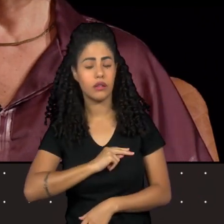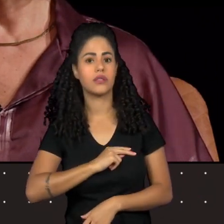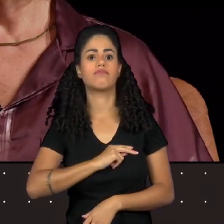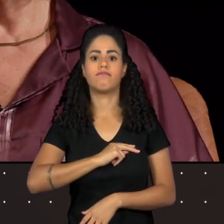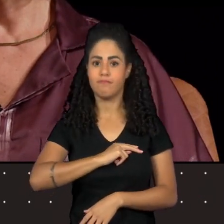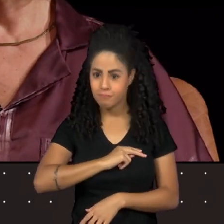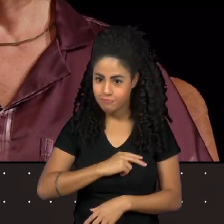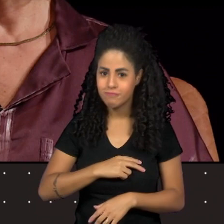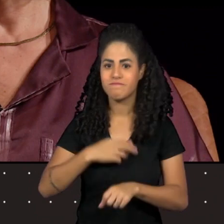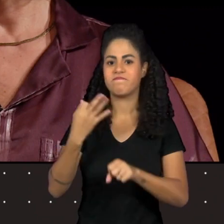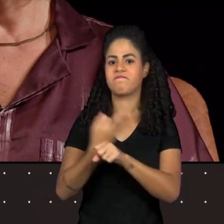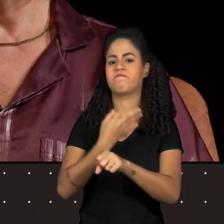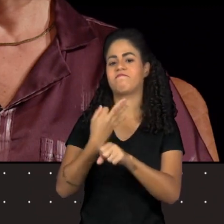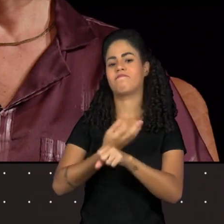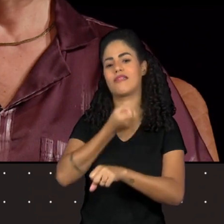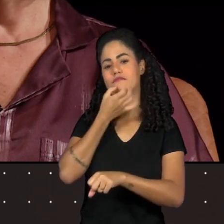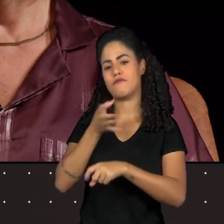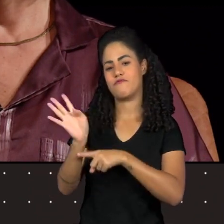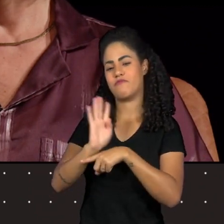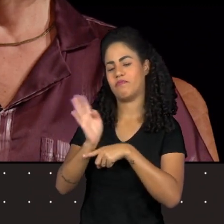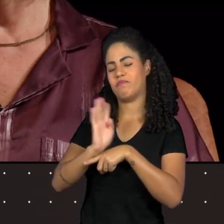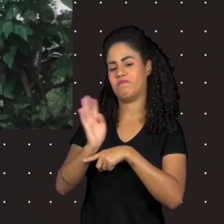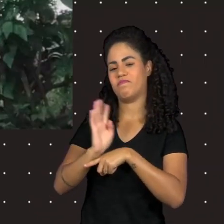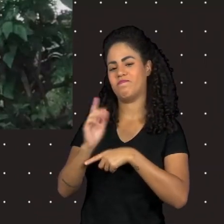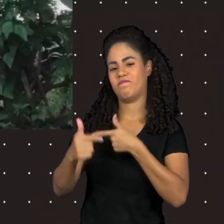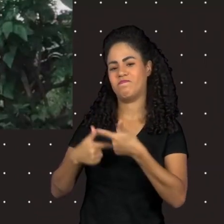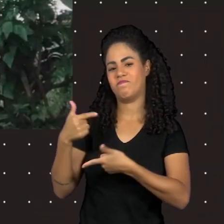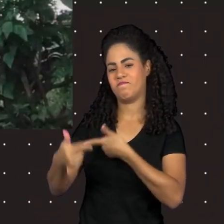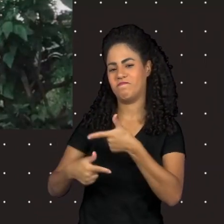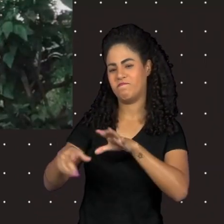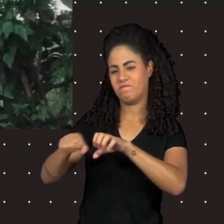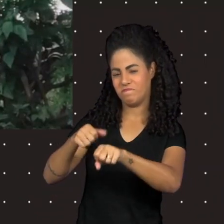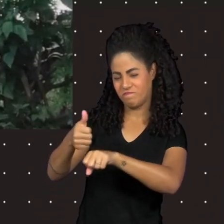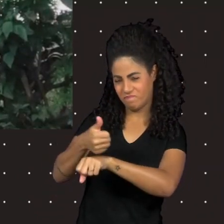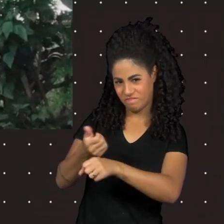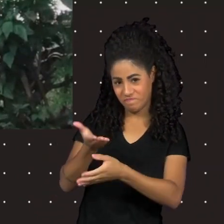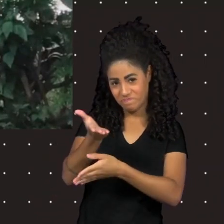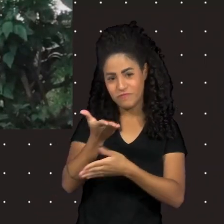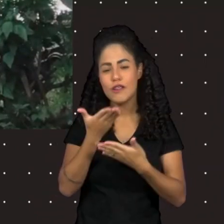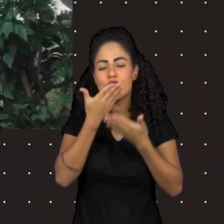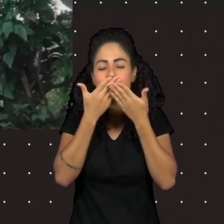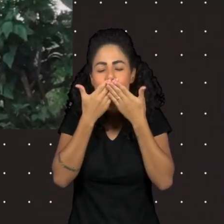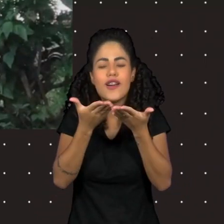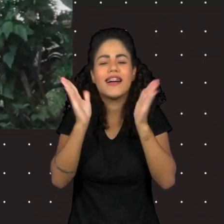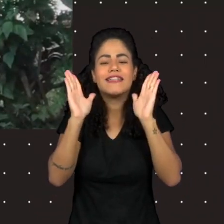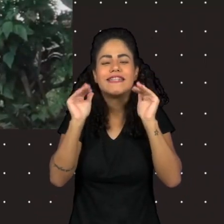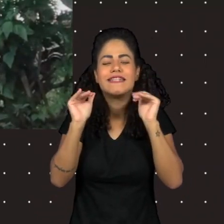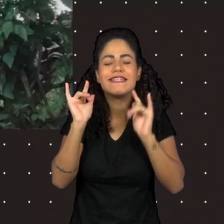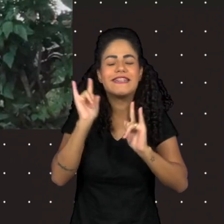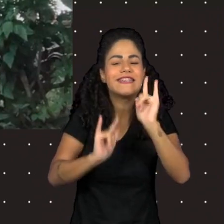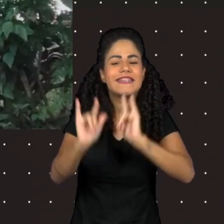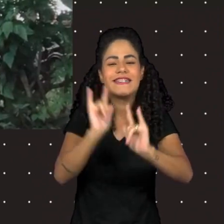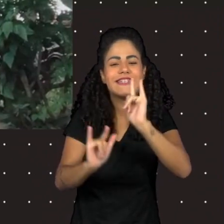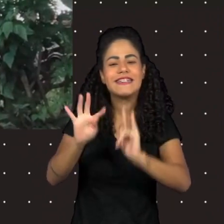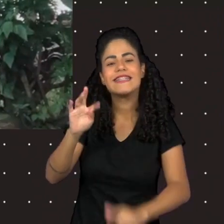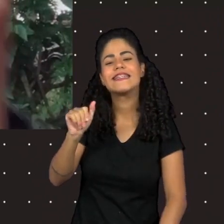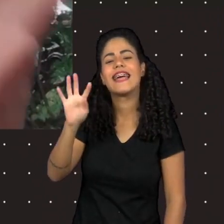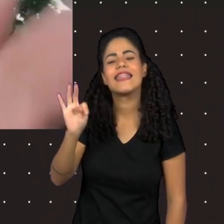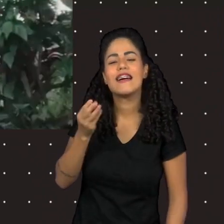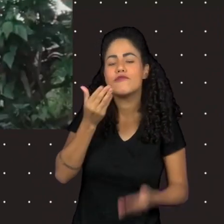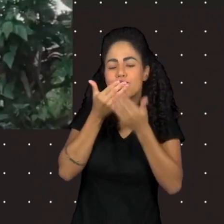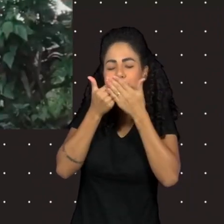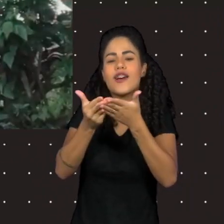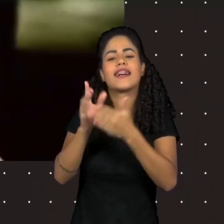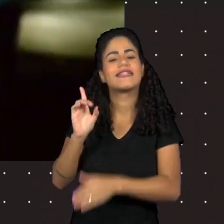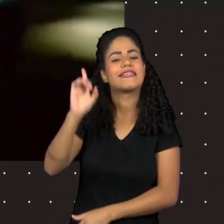que vale a pena fazer cinema. É para isso que a gente faz cinema. Um beijo, Tata! A gente te ama, Tatosa! Fica